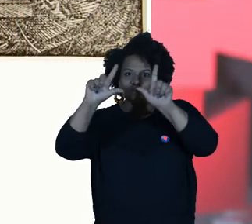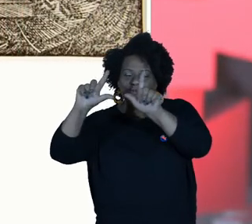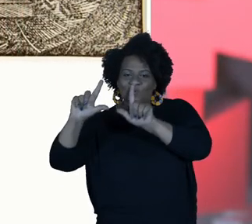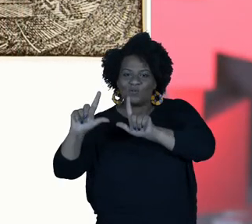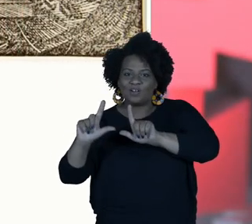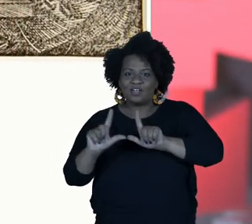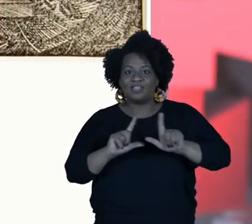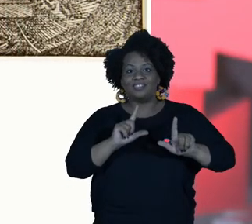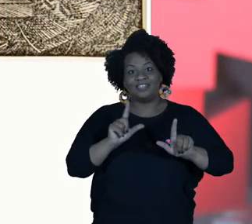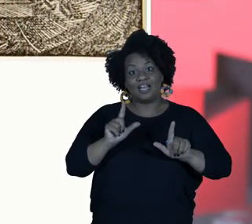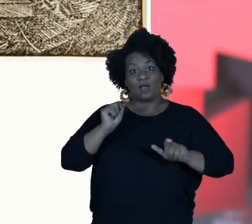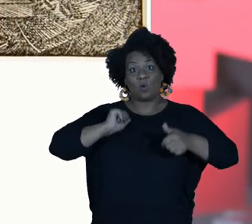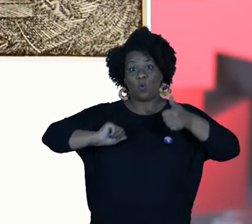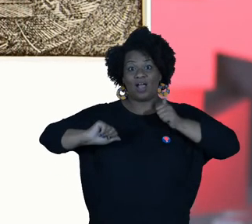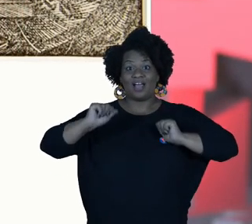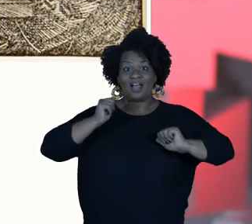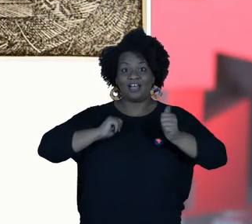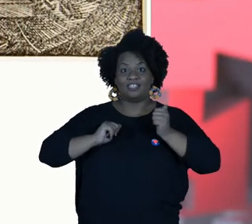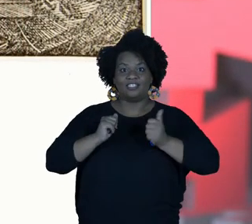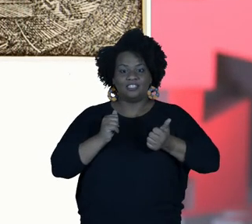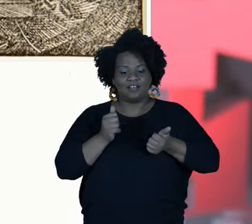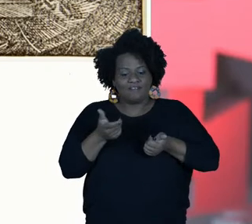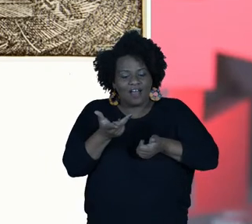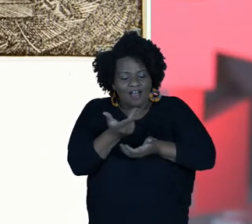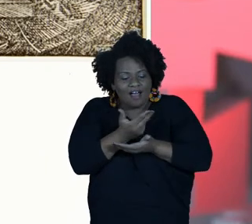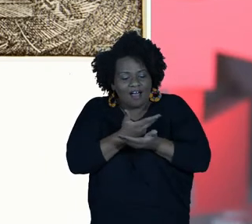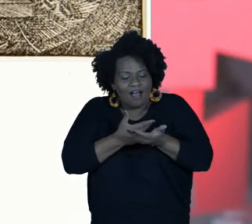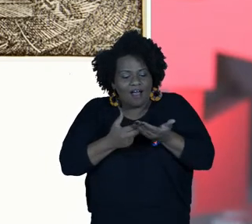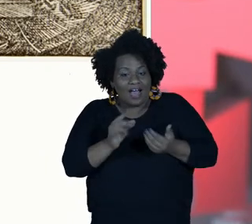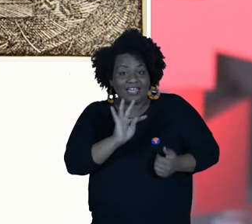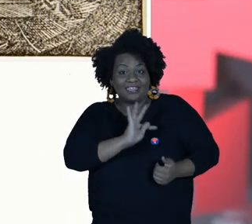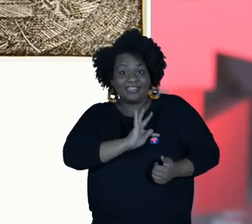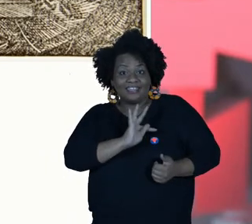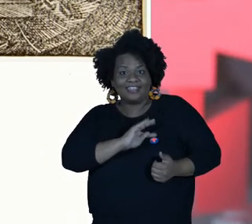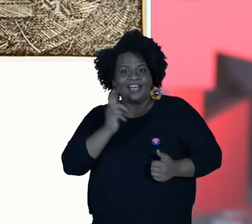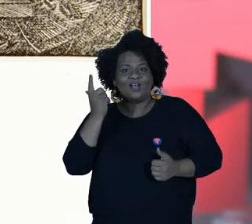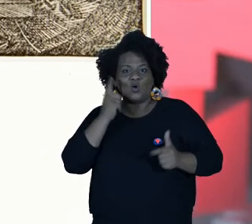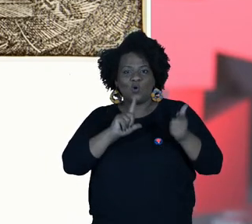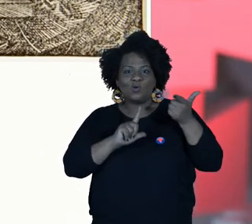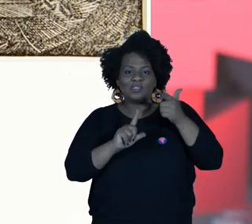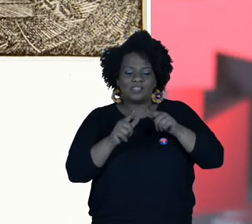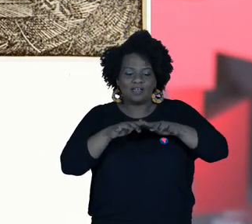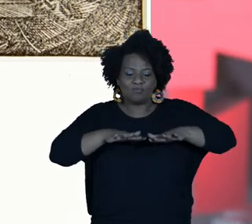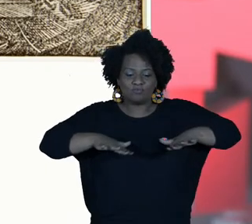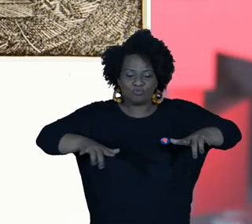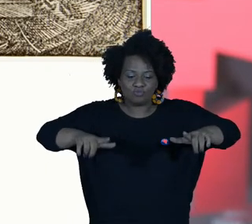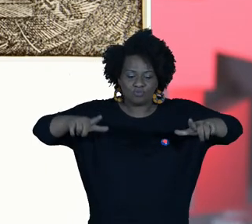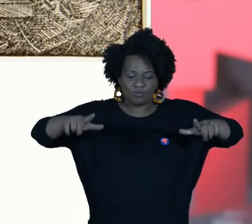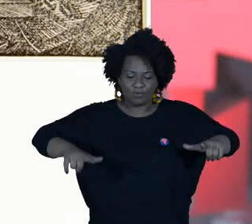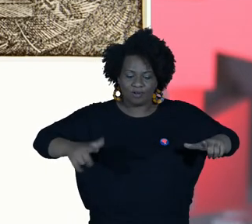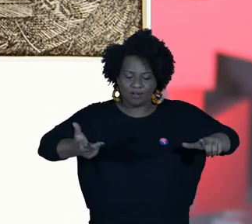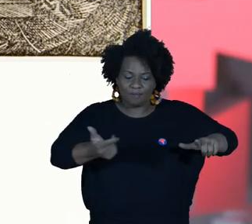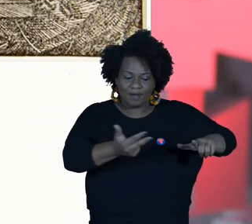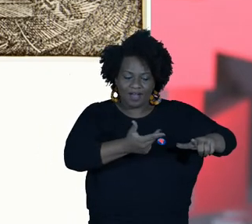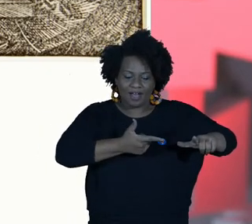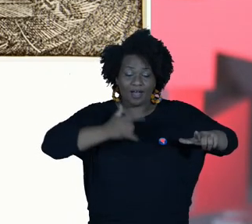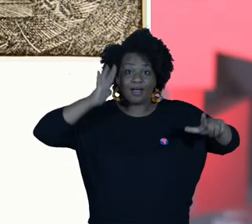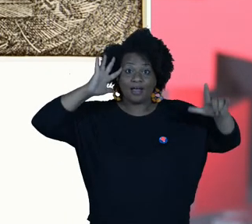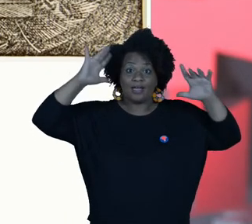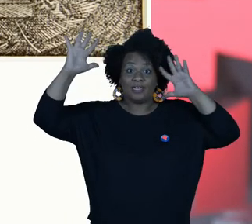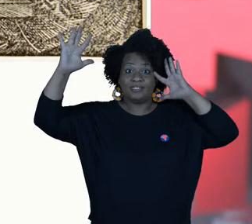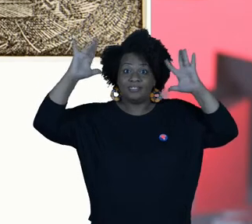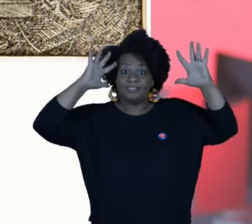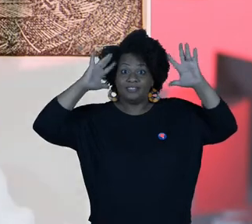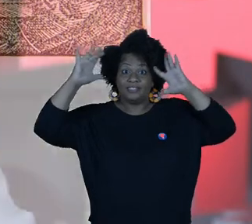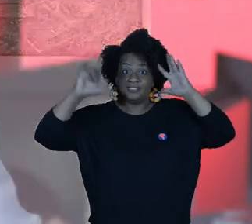artista vai, através dessa técnica, conseguindo colocar na superfície plana a ilusão do volume